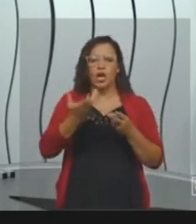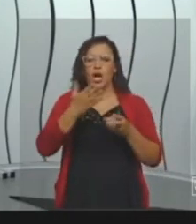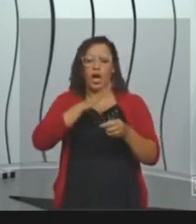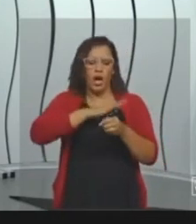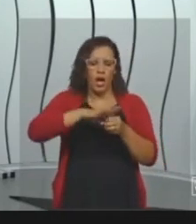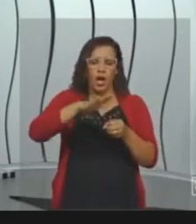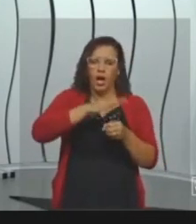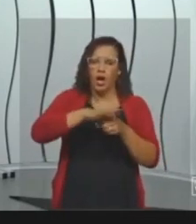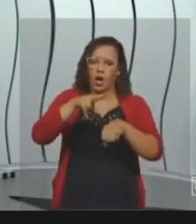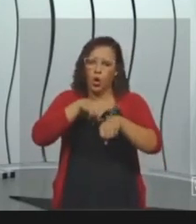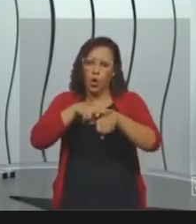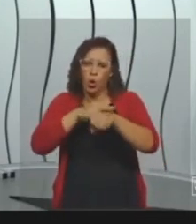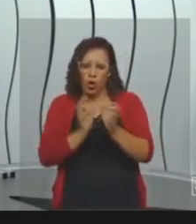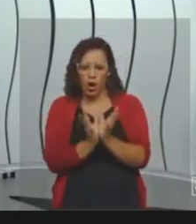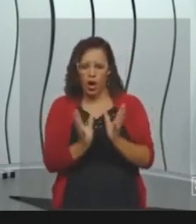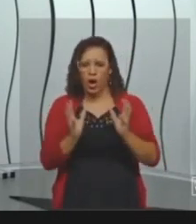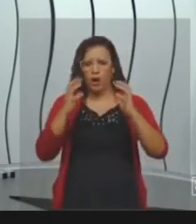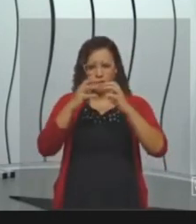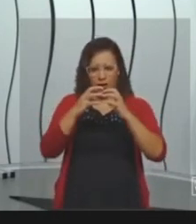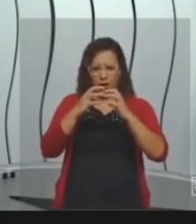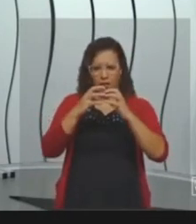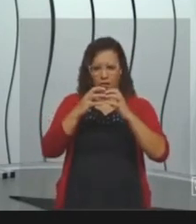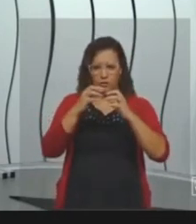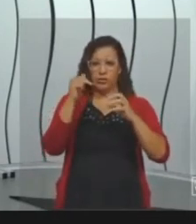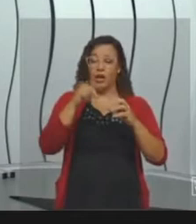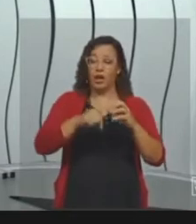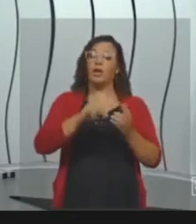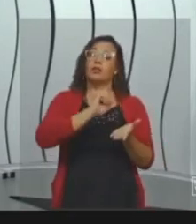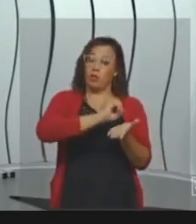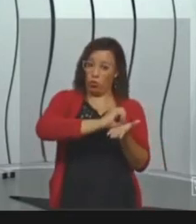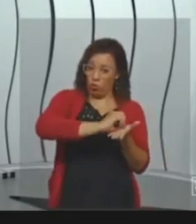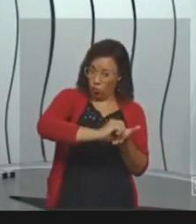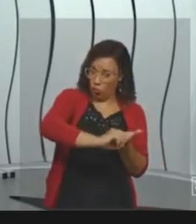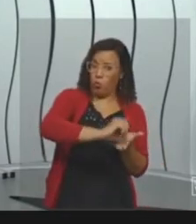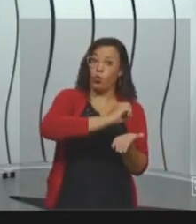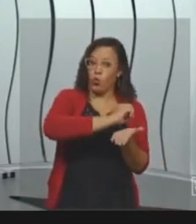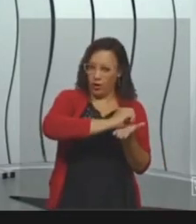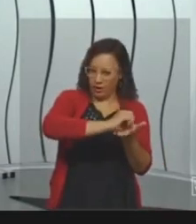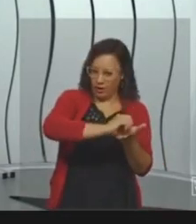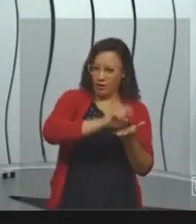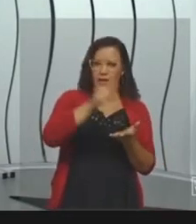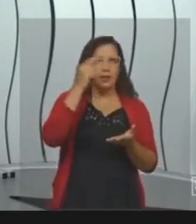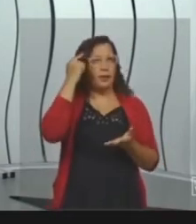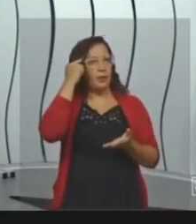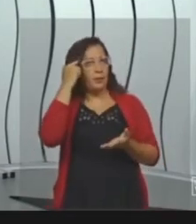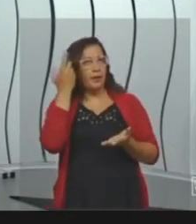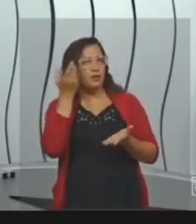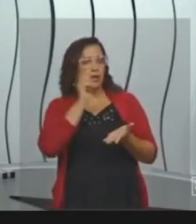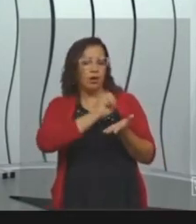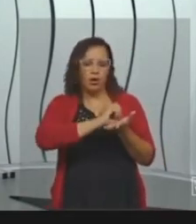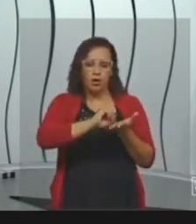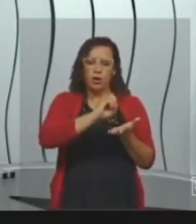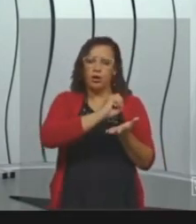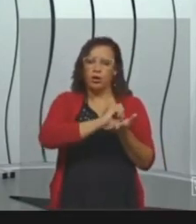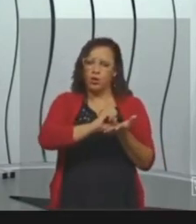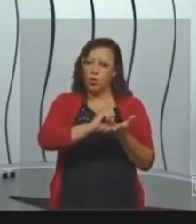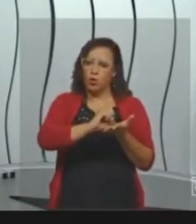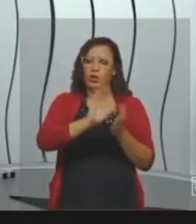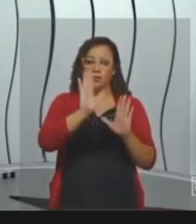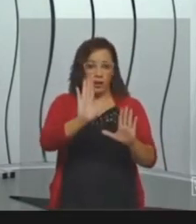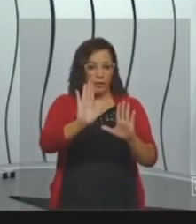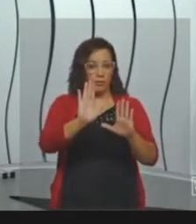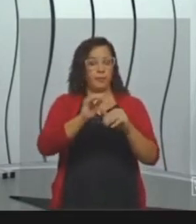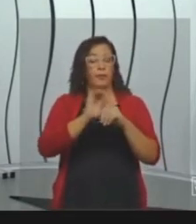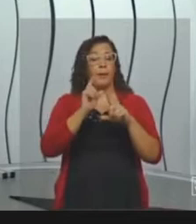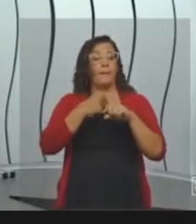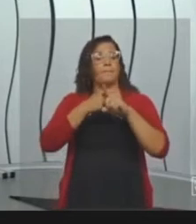alface, são orgânicos, porque são matéria orgânica. Quando a gente pensa em matéria orgânica, a gente está falando de ser vivo. Mas o que